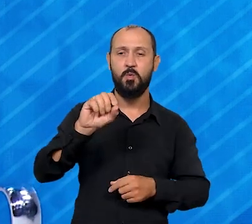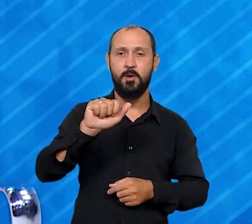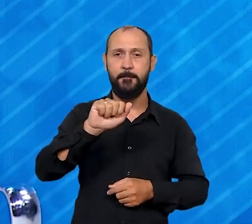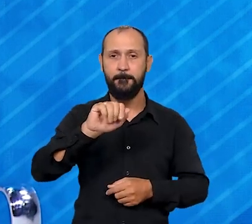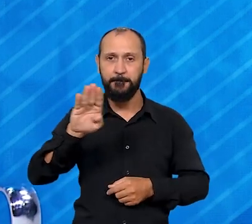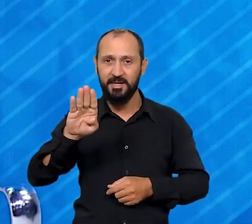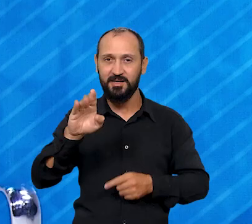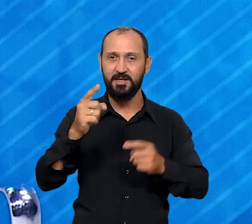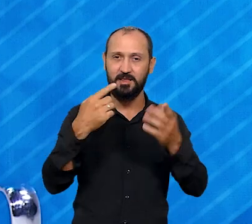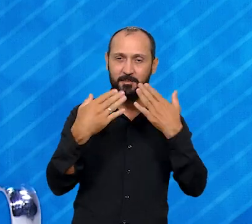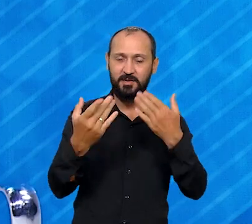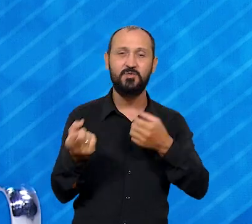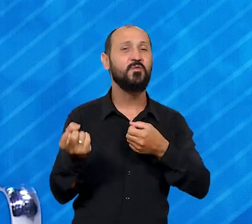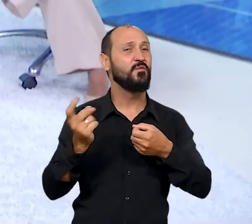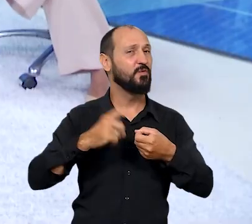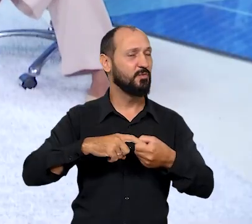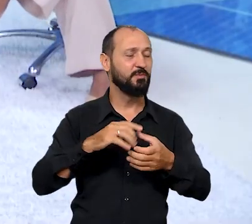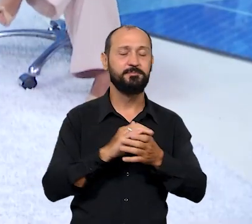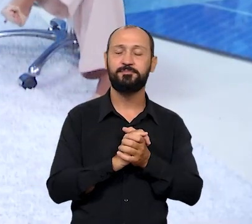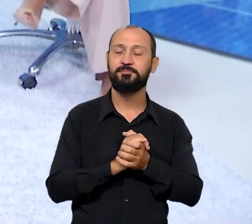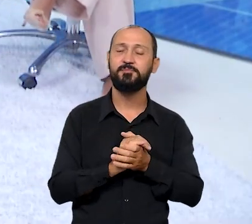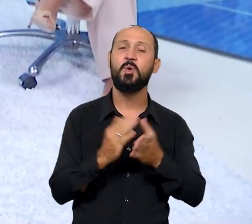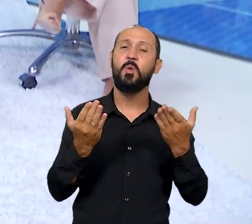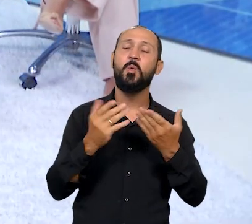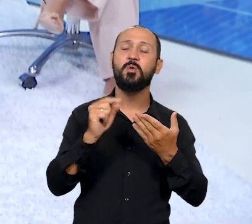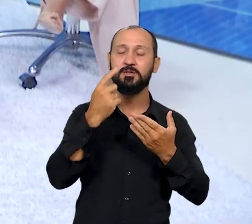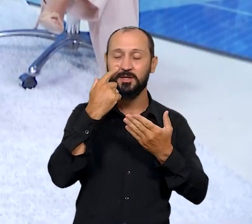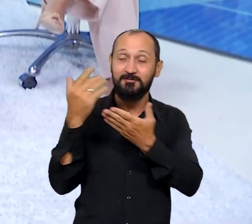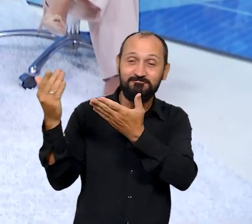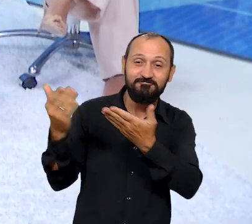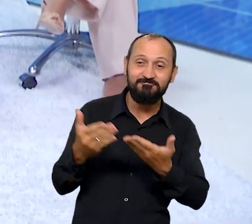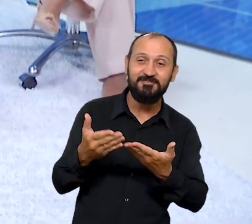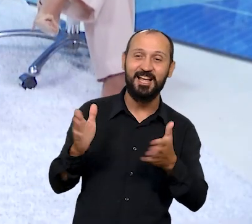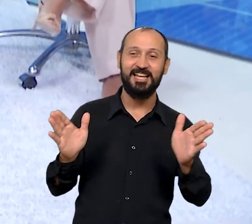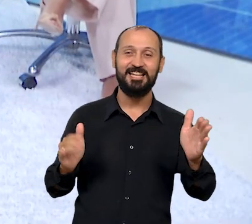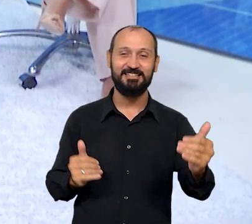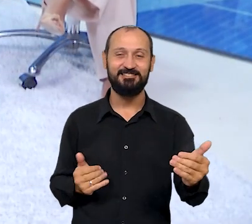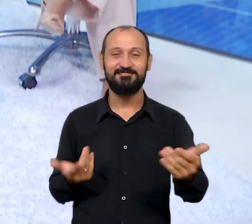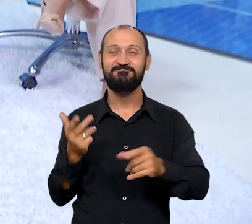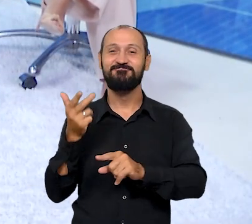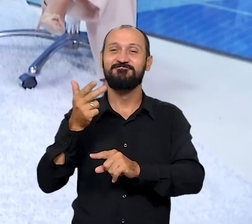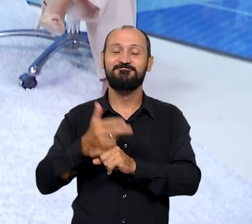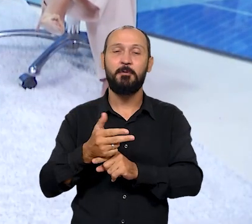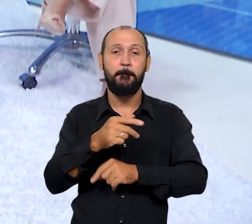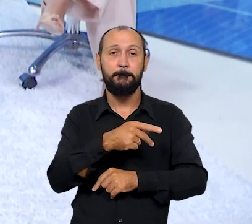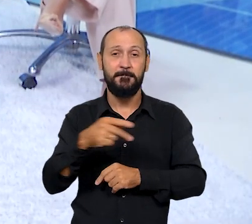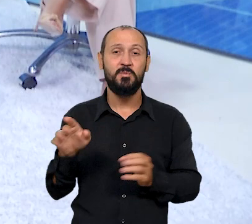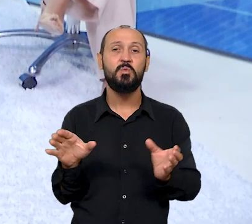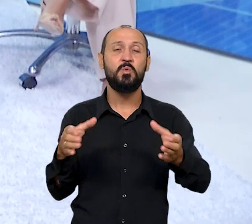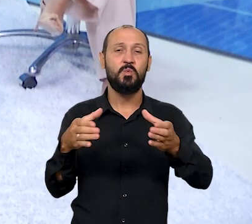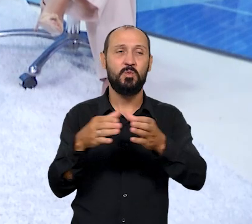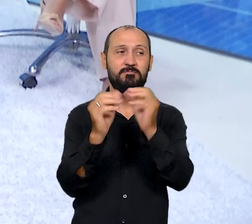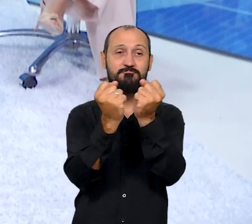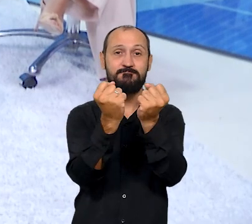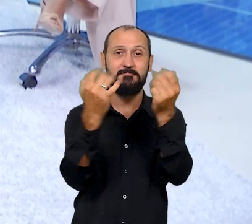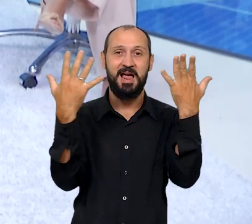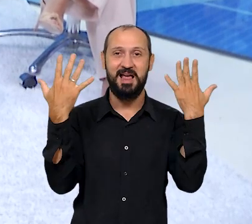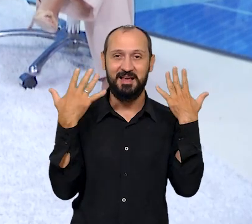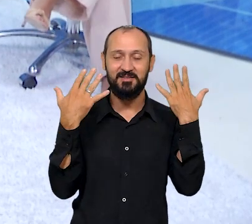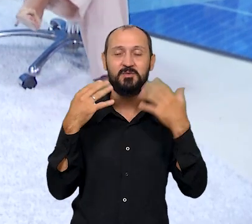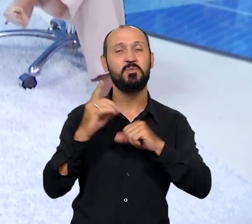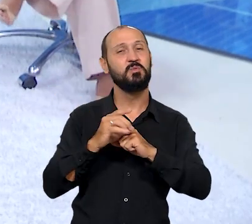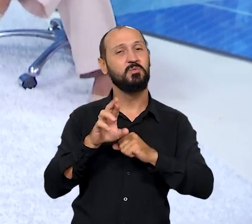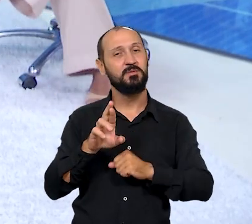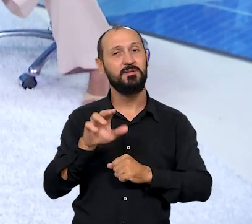O programa OAB em Debate está de volta. E hoje nós estamos recebendo aqui no estúdio o presidente da Comissão do